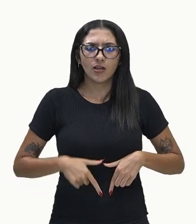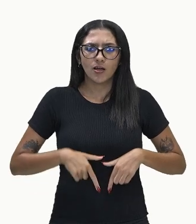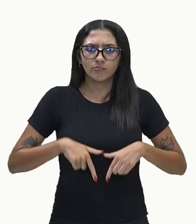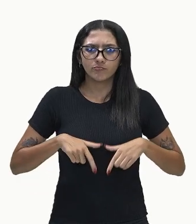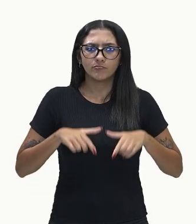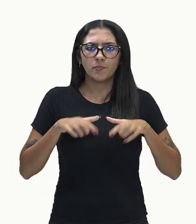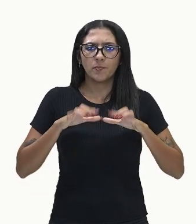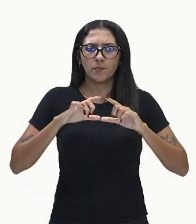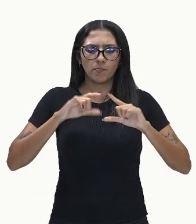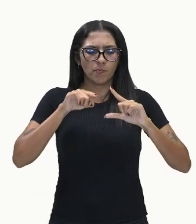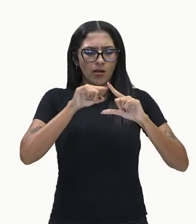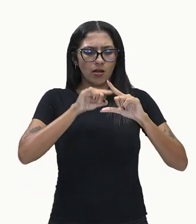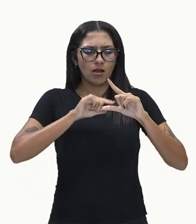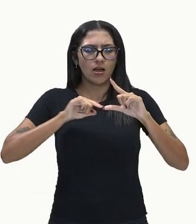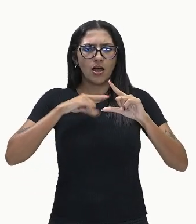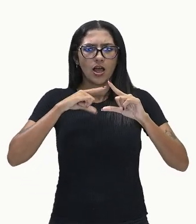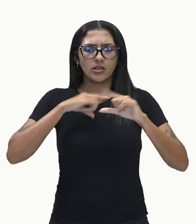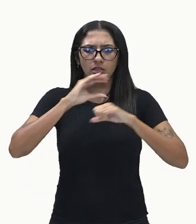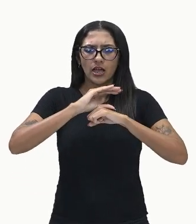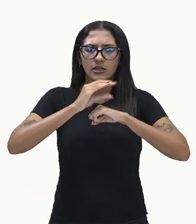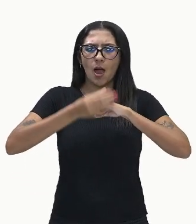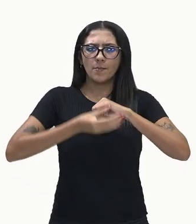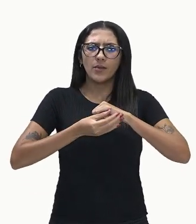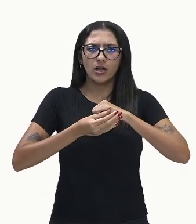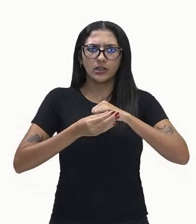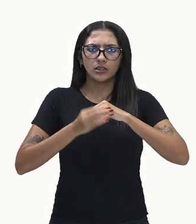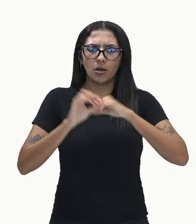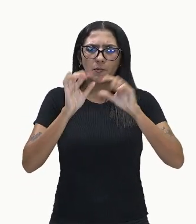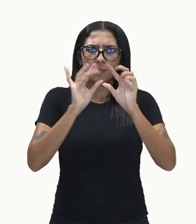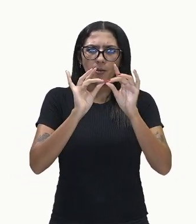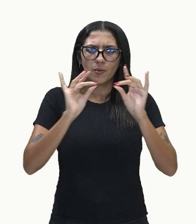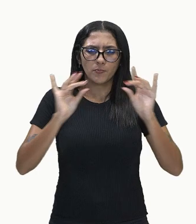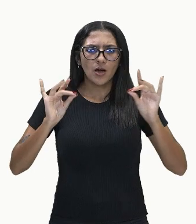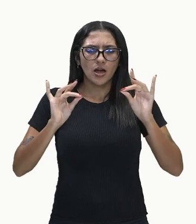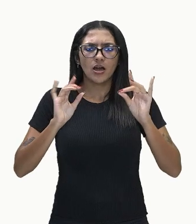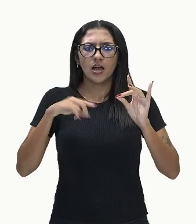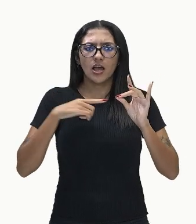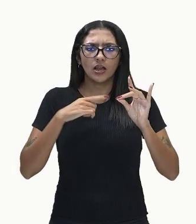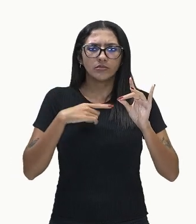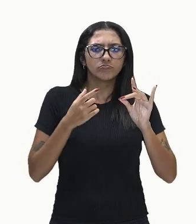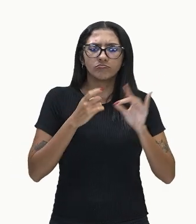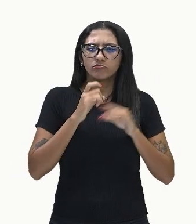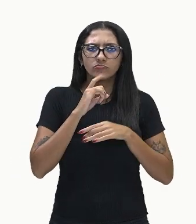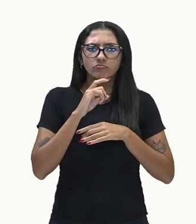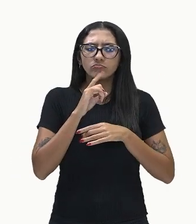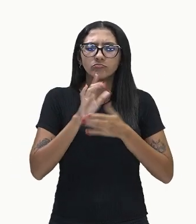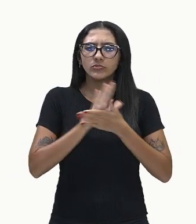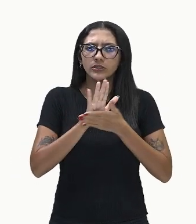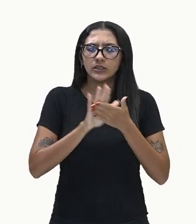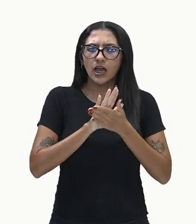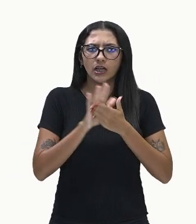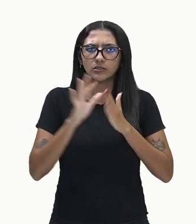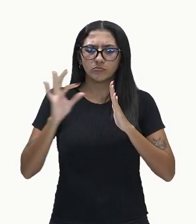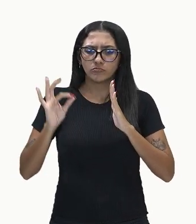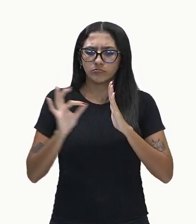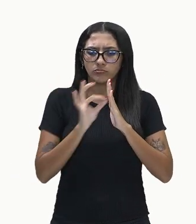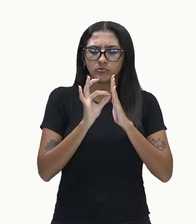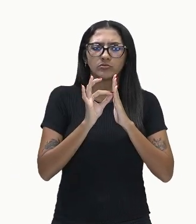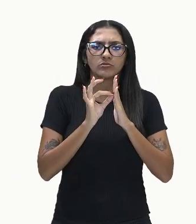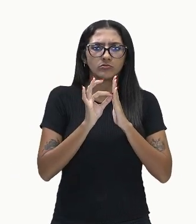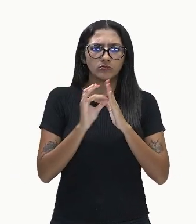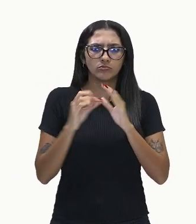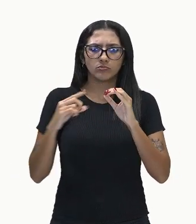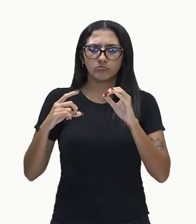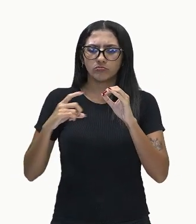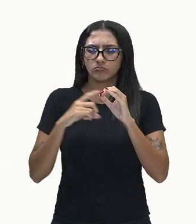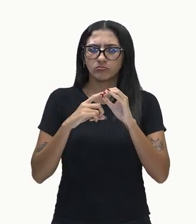Não foi fecundado, o endométrio não está ali para desenvolver o